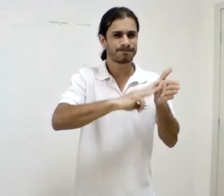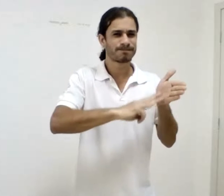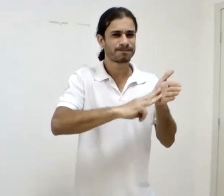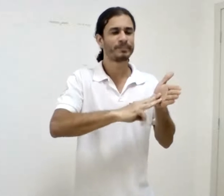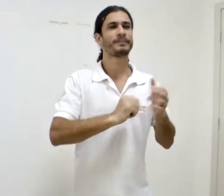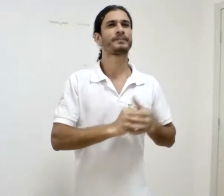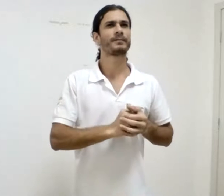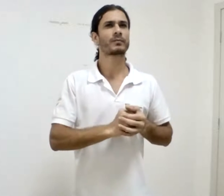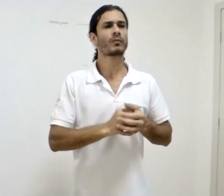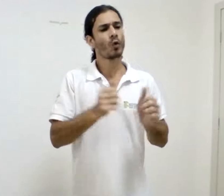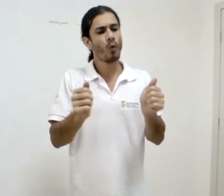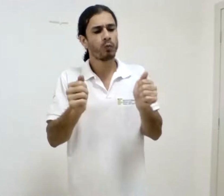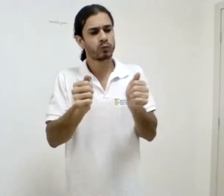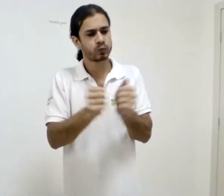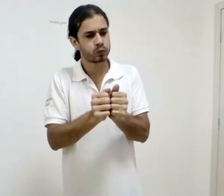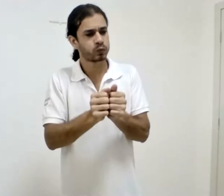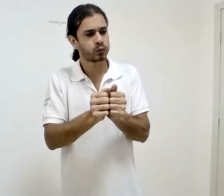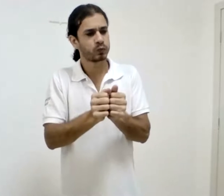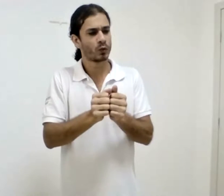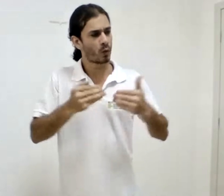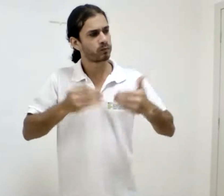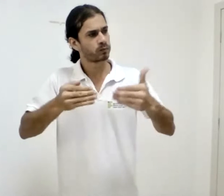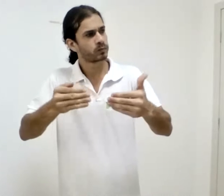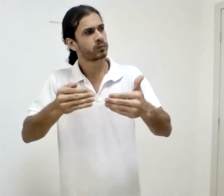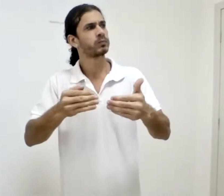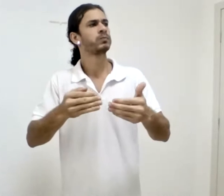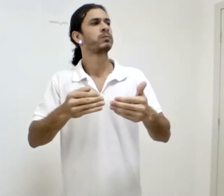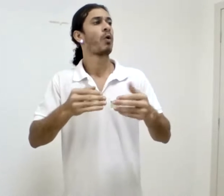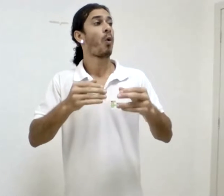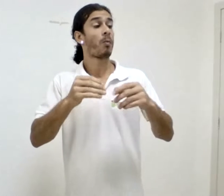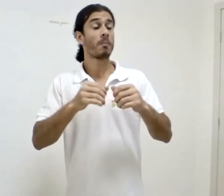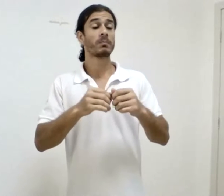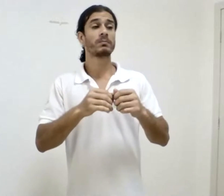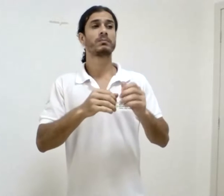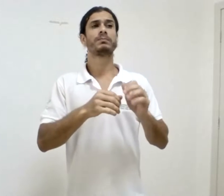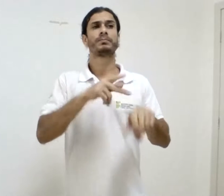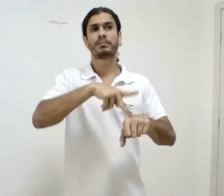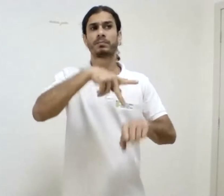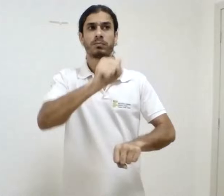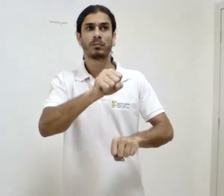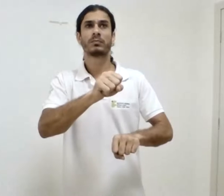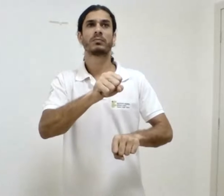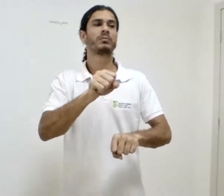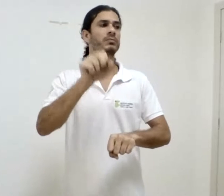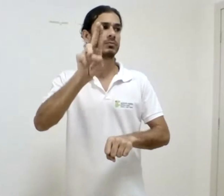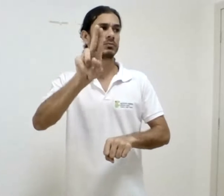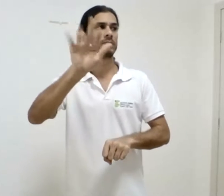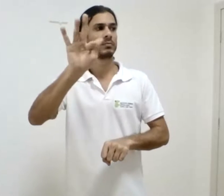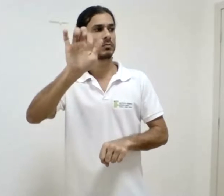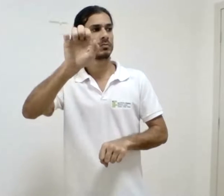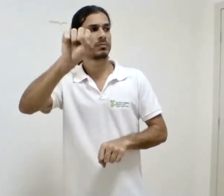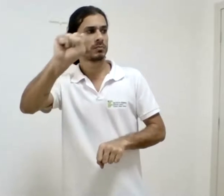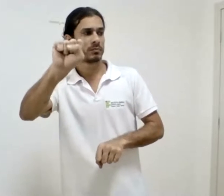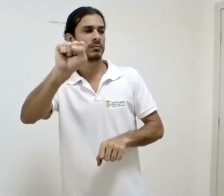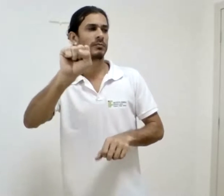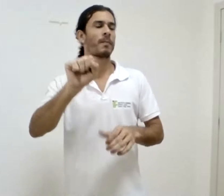de pós-graduação em educação da URSS, não é? Então, hoje eu trabalho com outra temática, e tenho um colega que trabalha